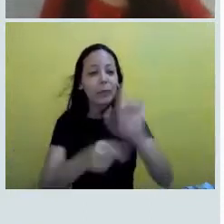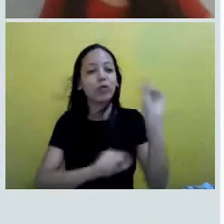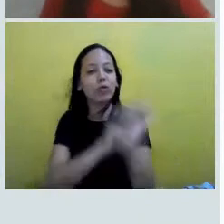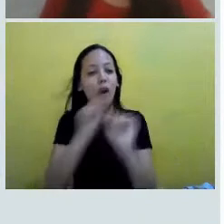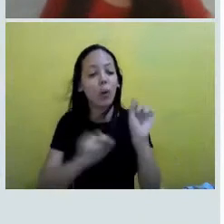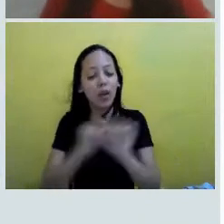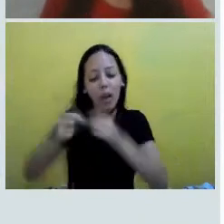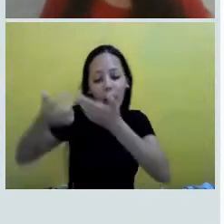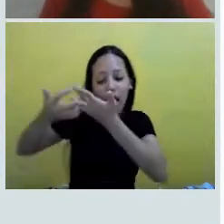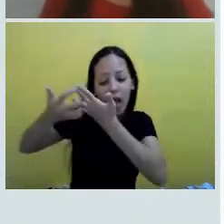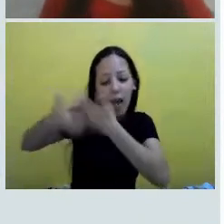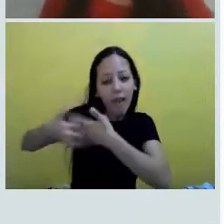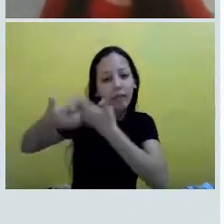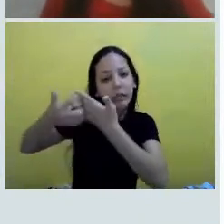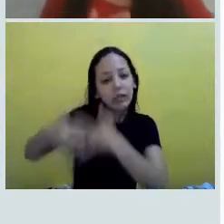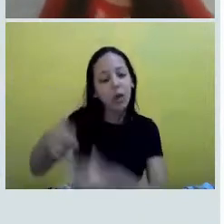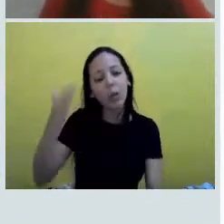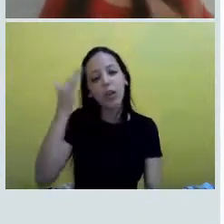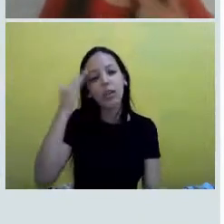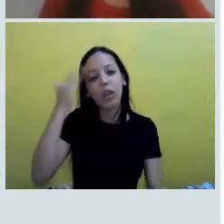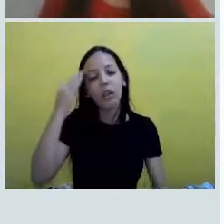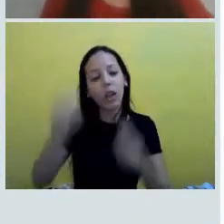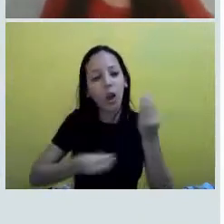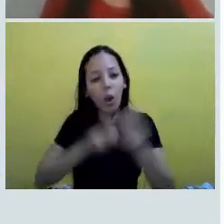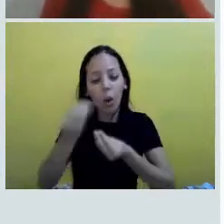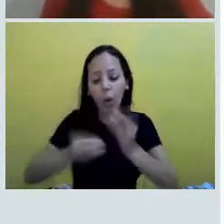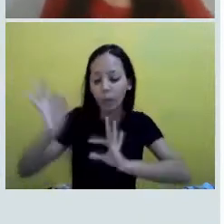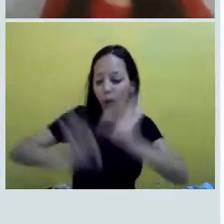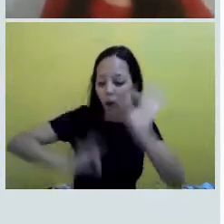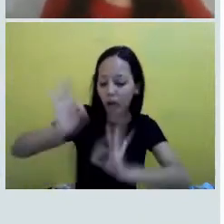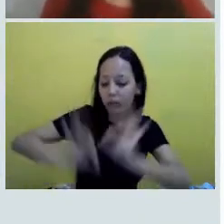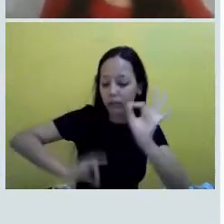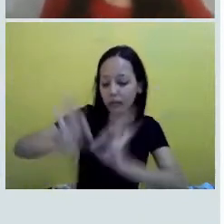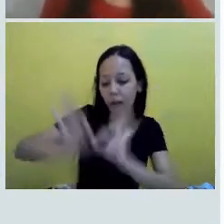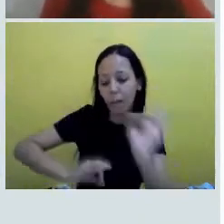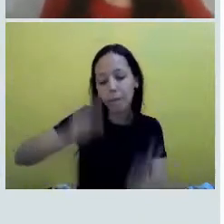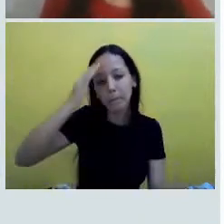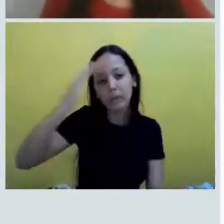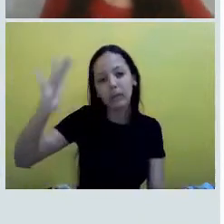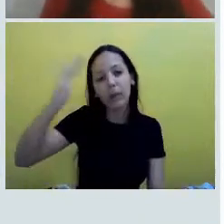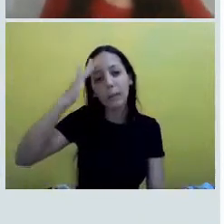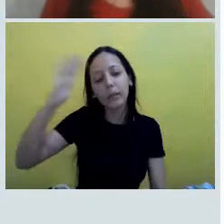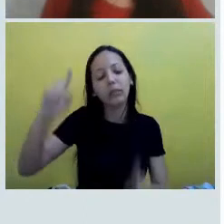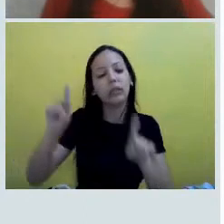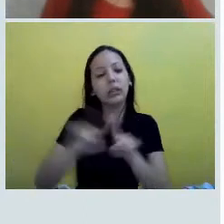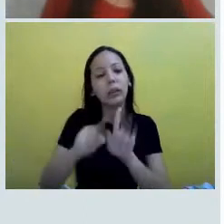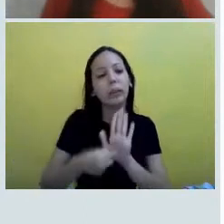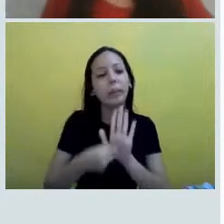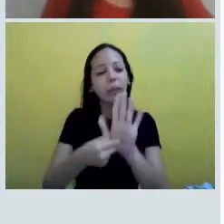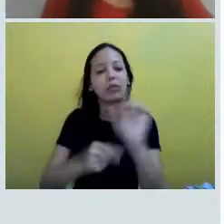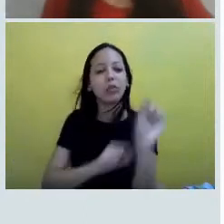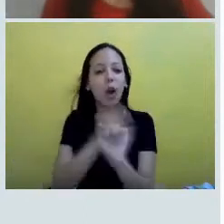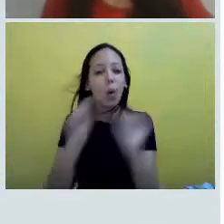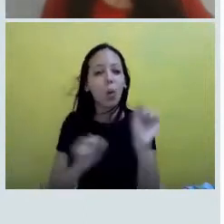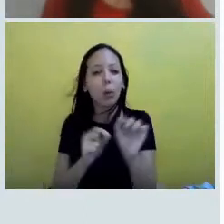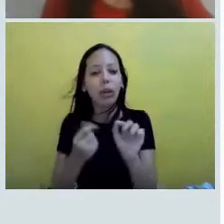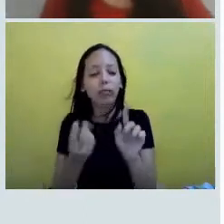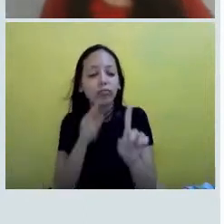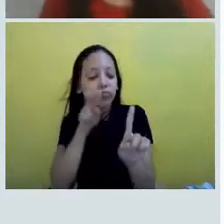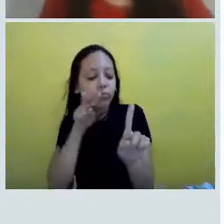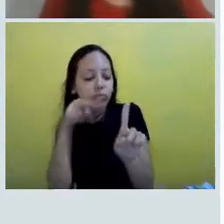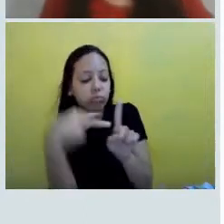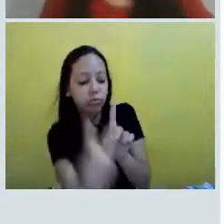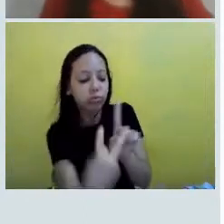reflexões, entender, reconstruir pensamento e trazer esse novo olhar sobre a